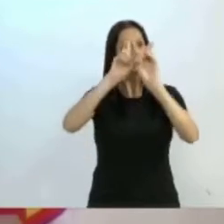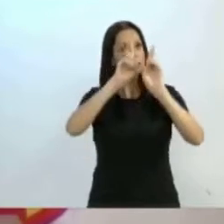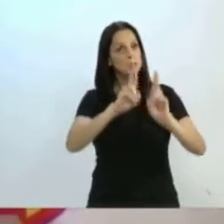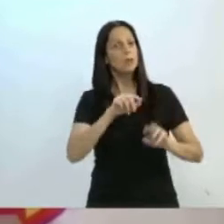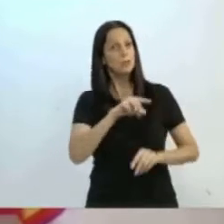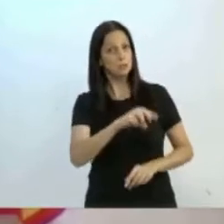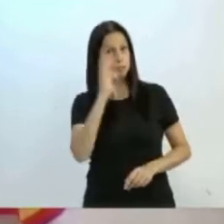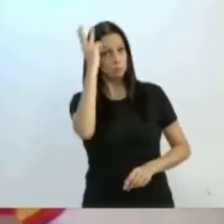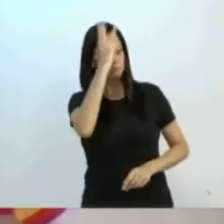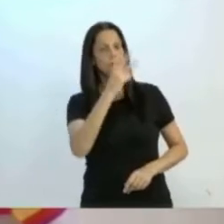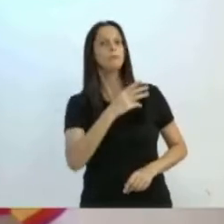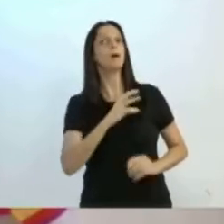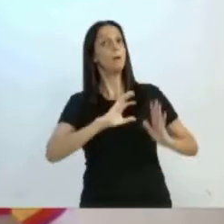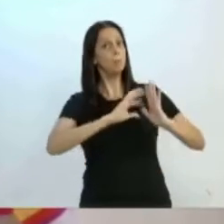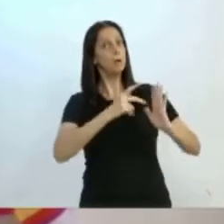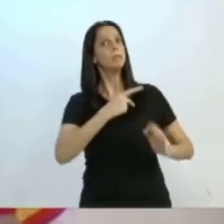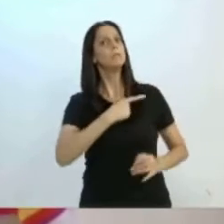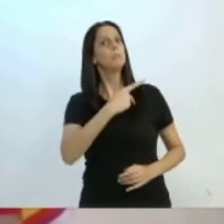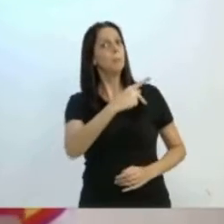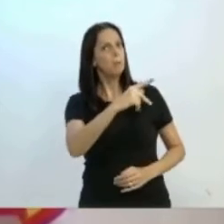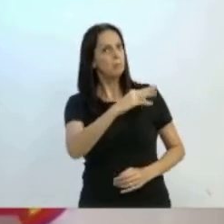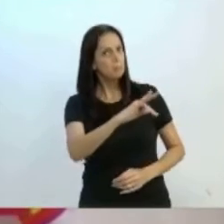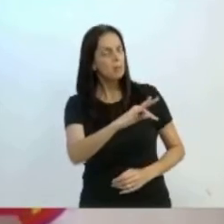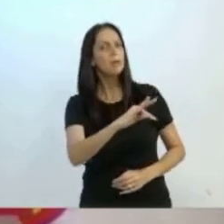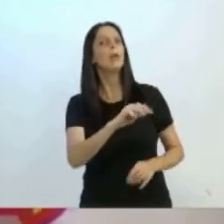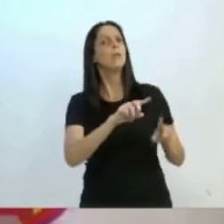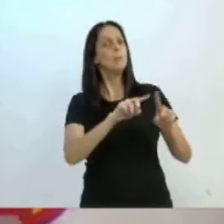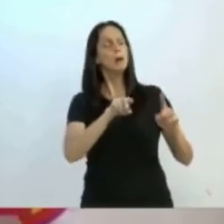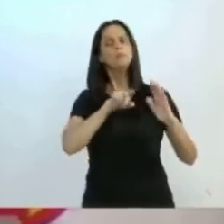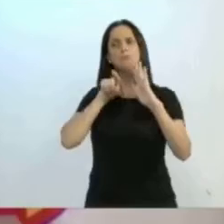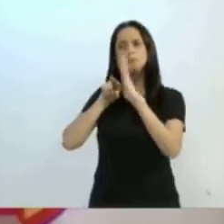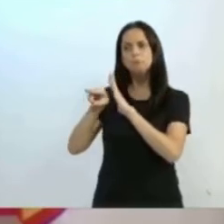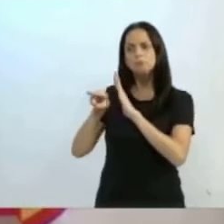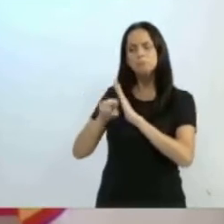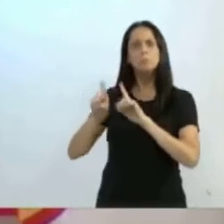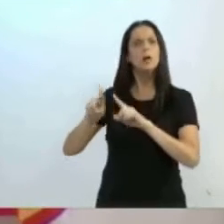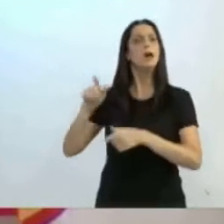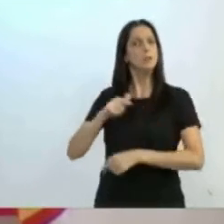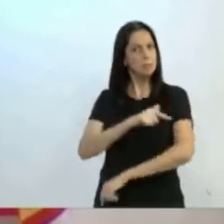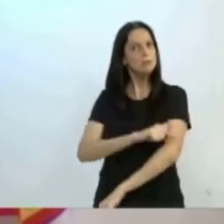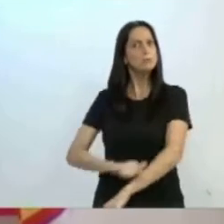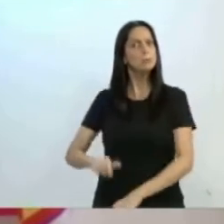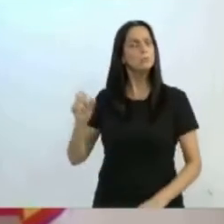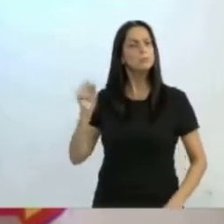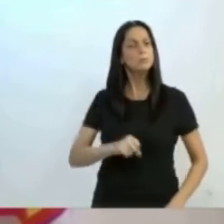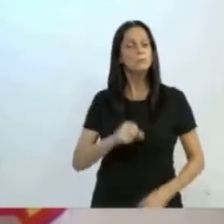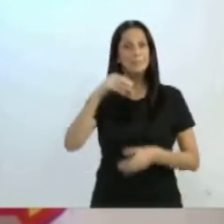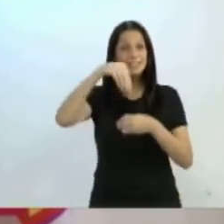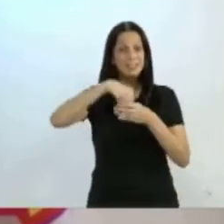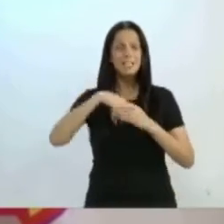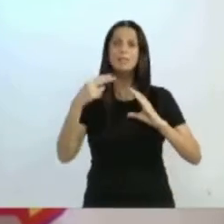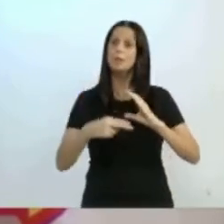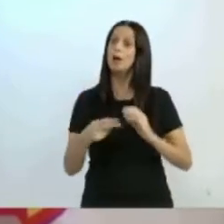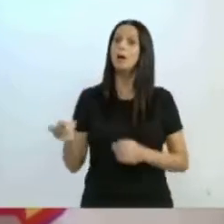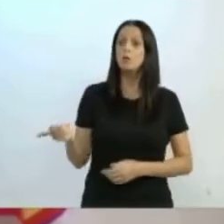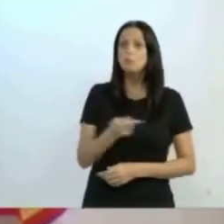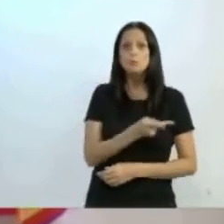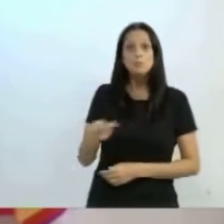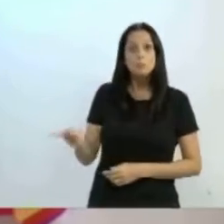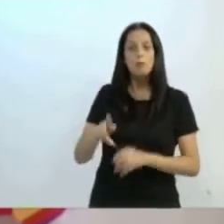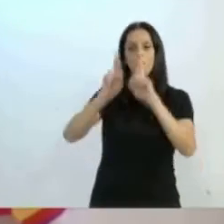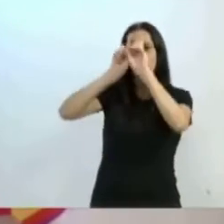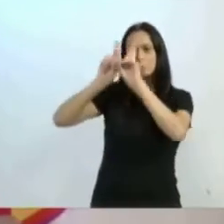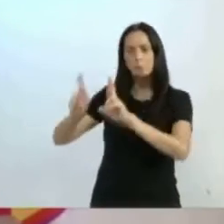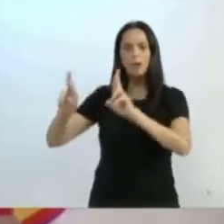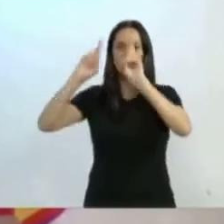para ele do PT com a muito respeitosa fez alguns questionamentos mas aqui sempre a respeito das duas ideias